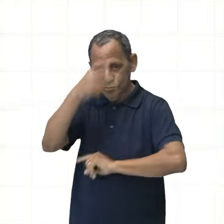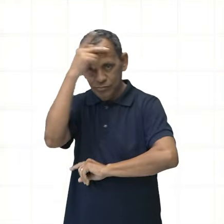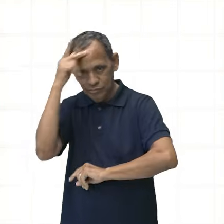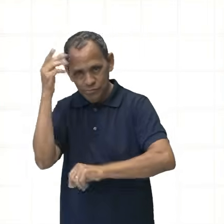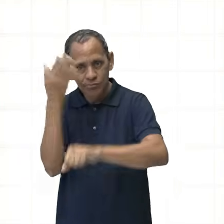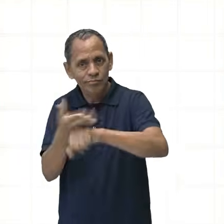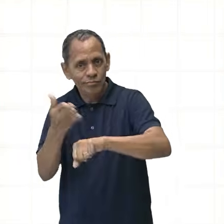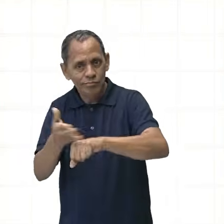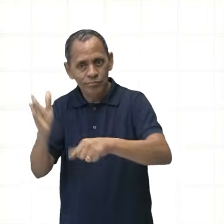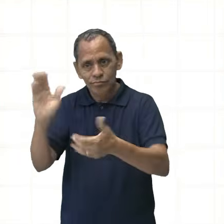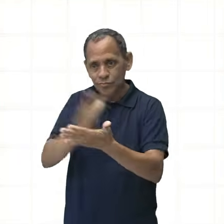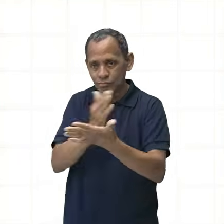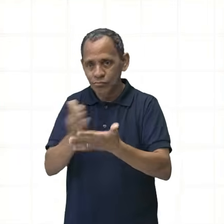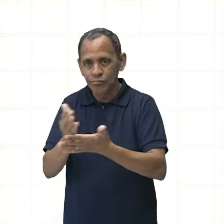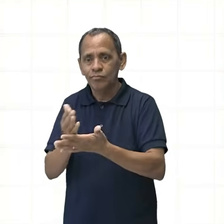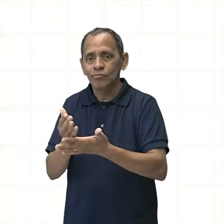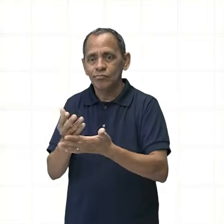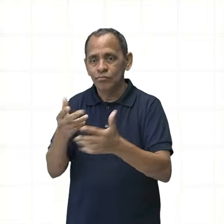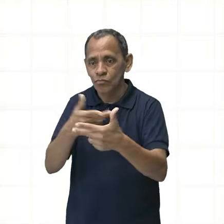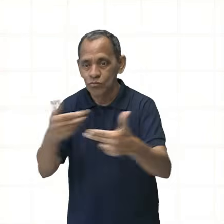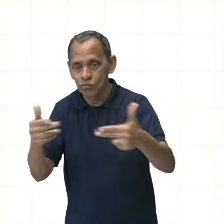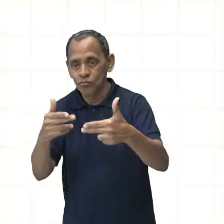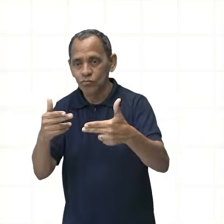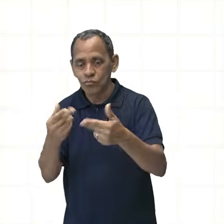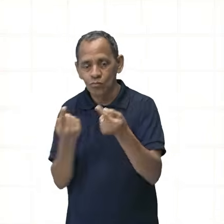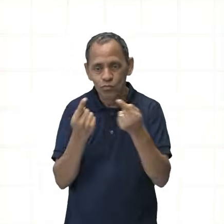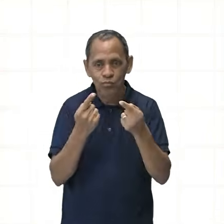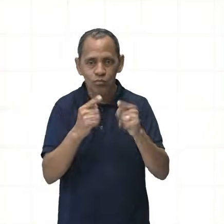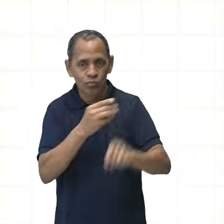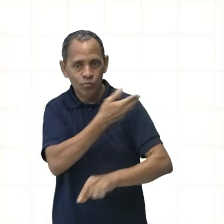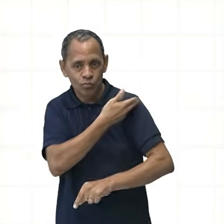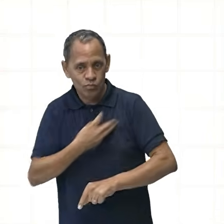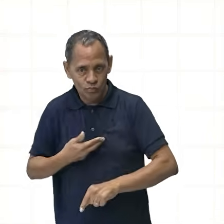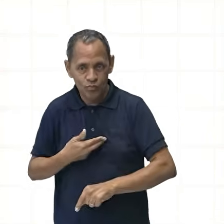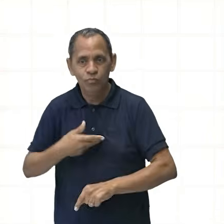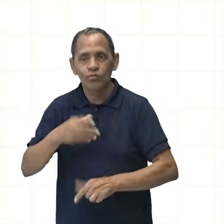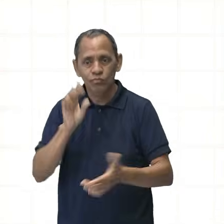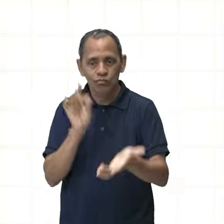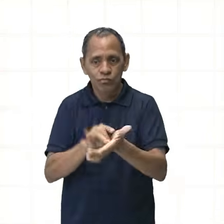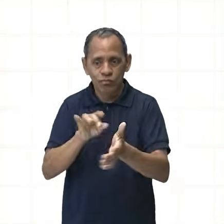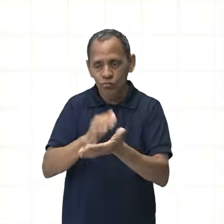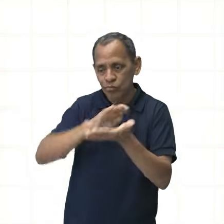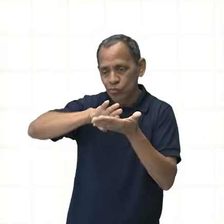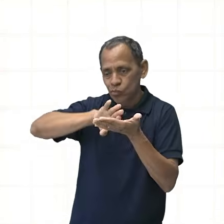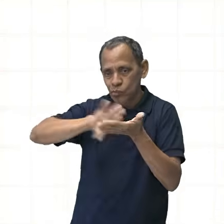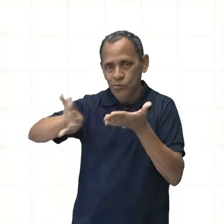da história e em diferentes localidades, as pessoas